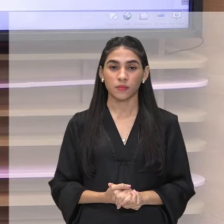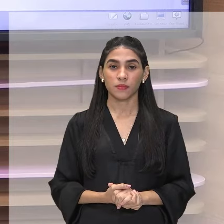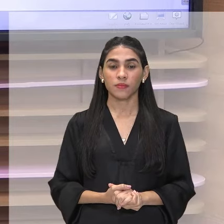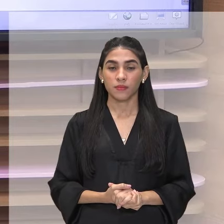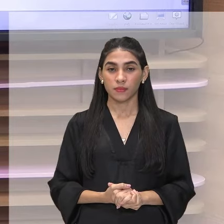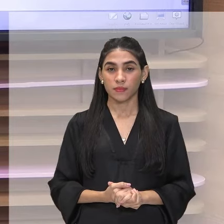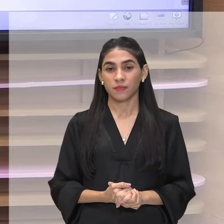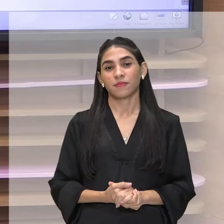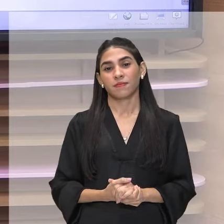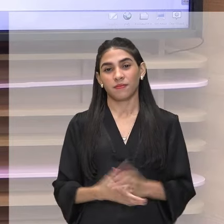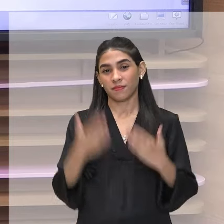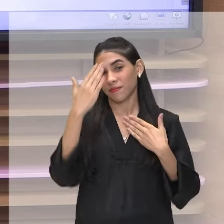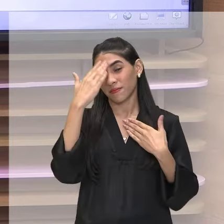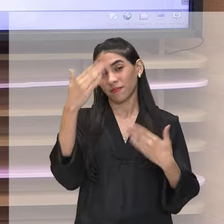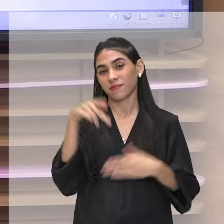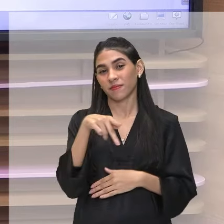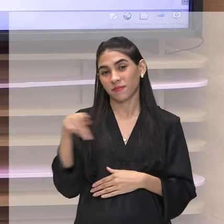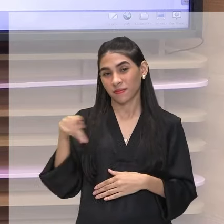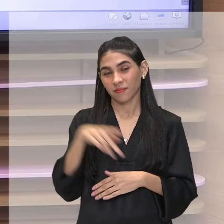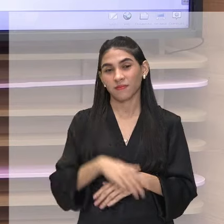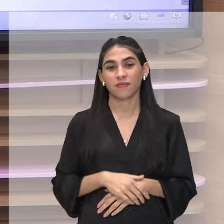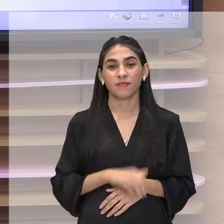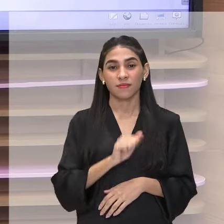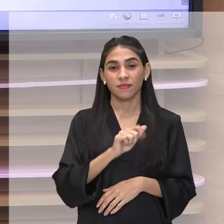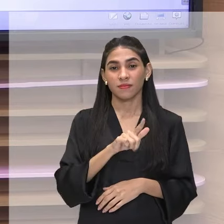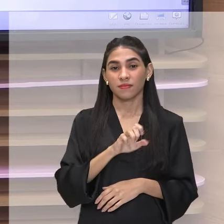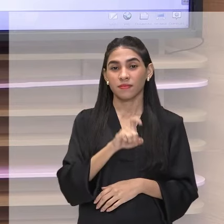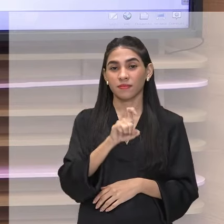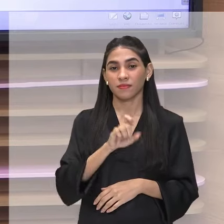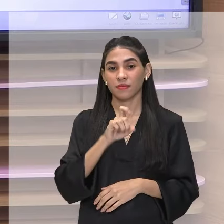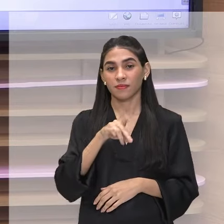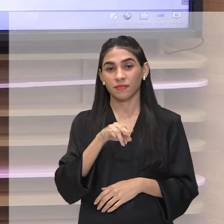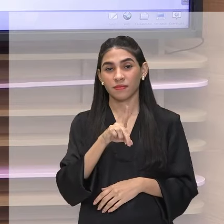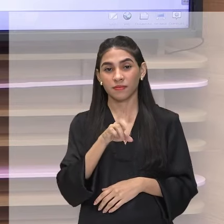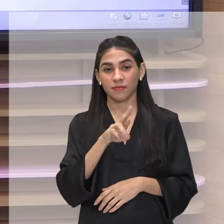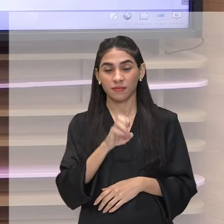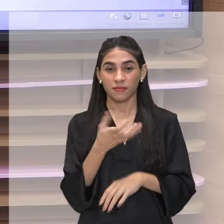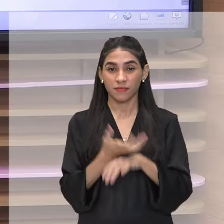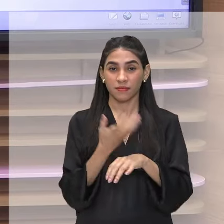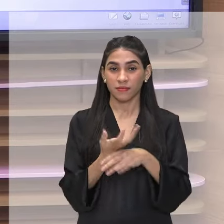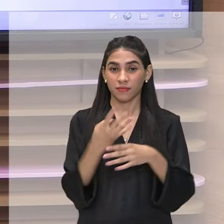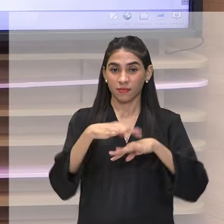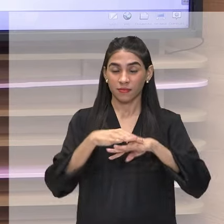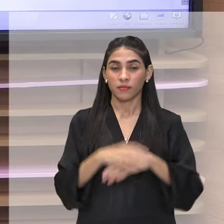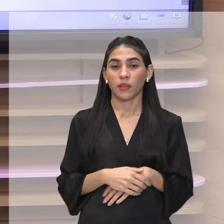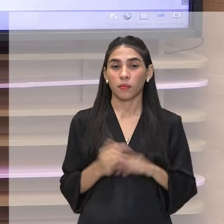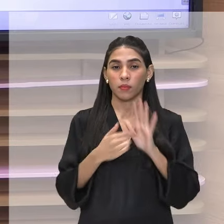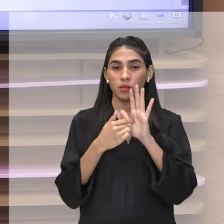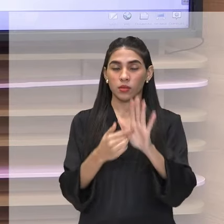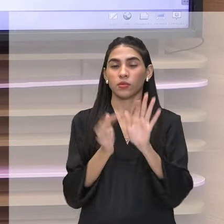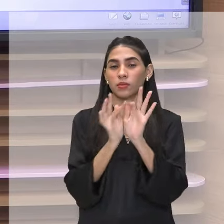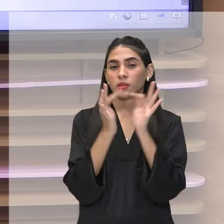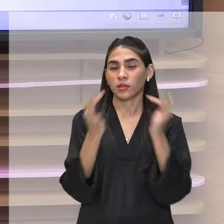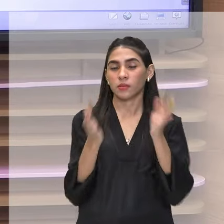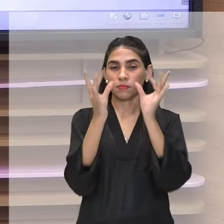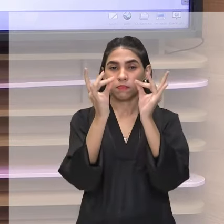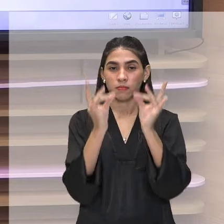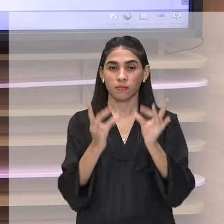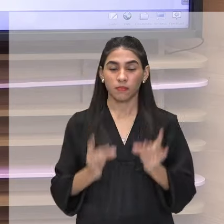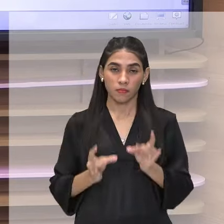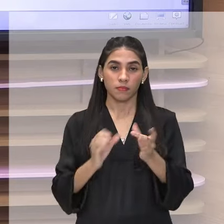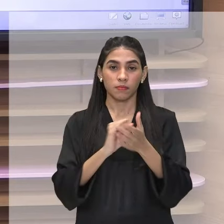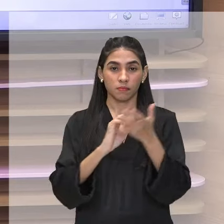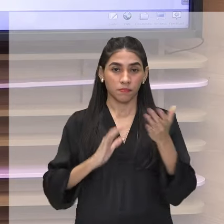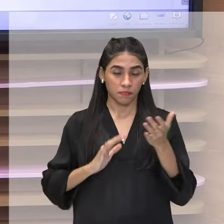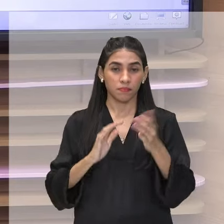A gente agradece aí a participação do professor Alexandre de Matemática, que trouxe aí de uma forma bem detalhada essas